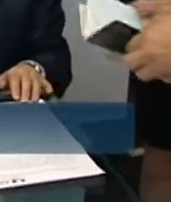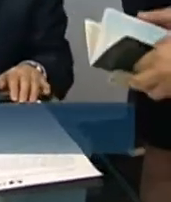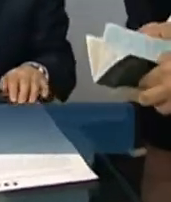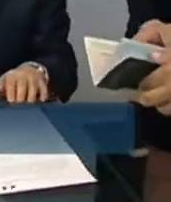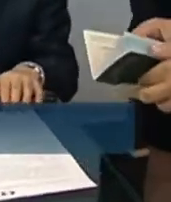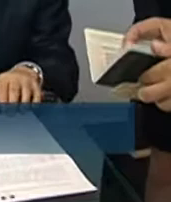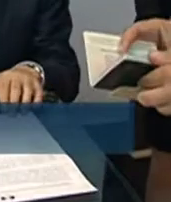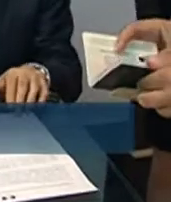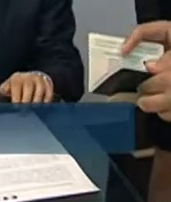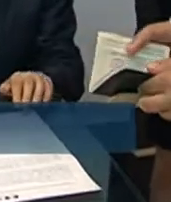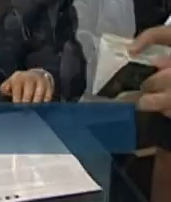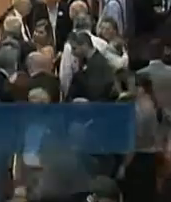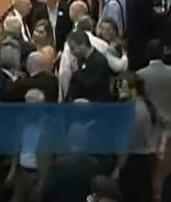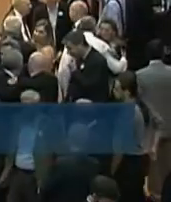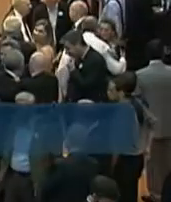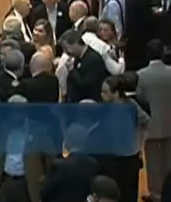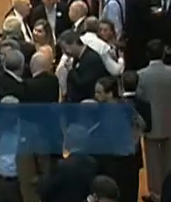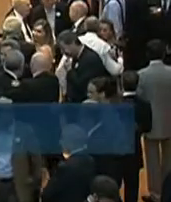qu